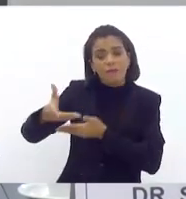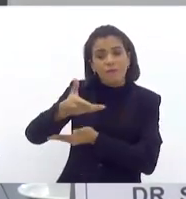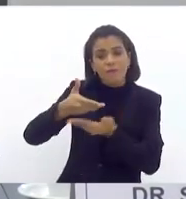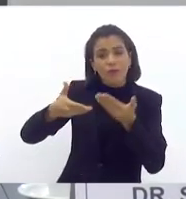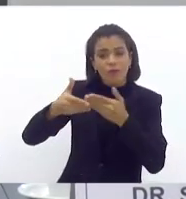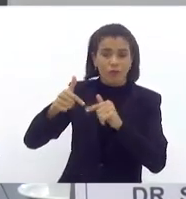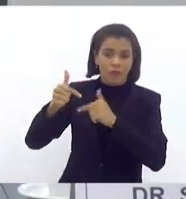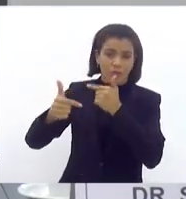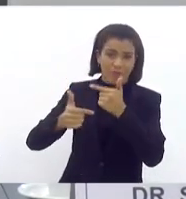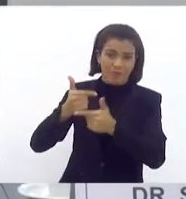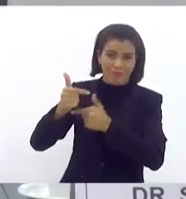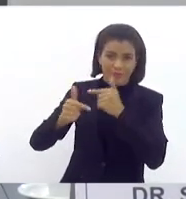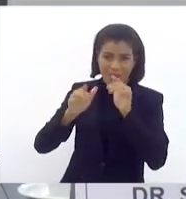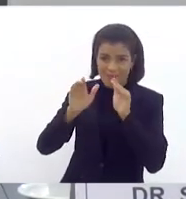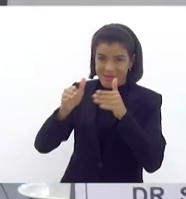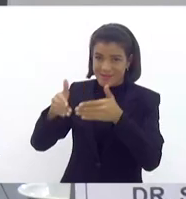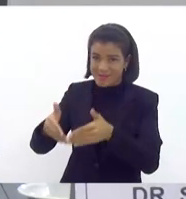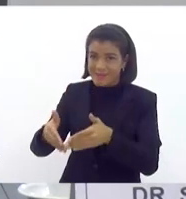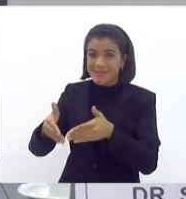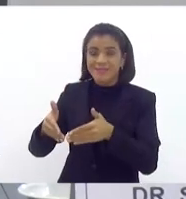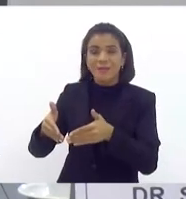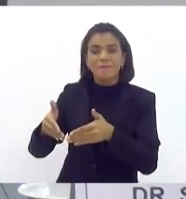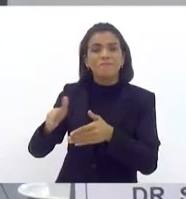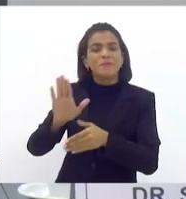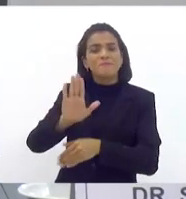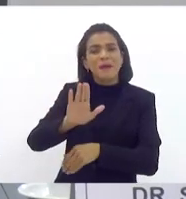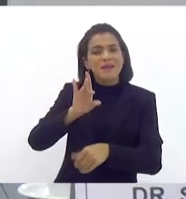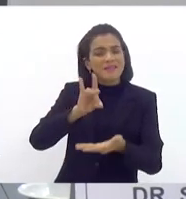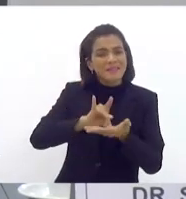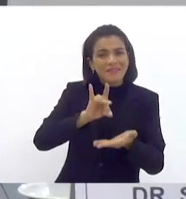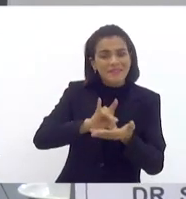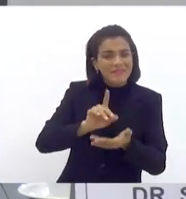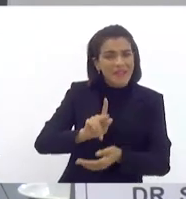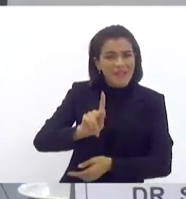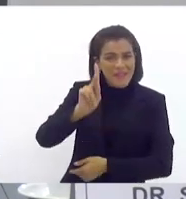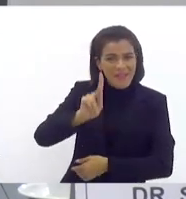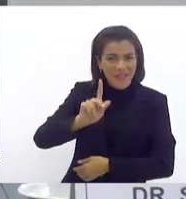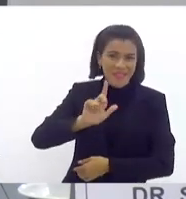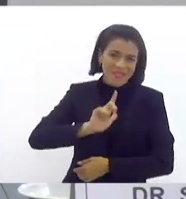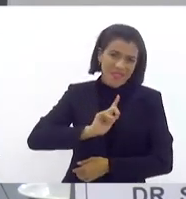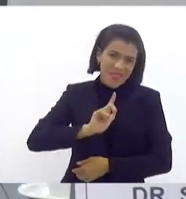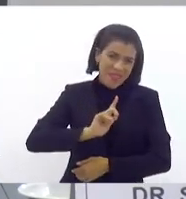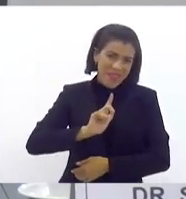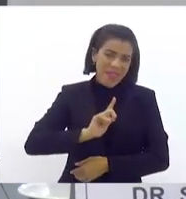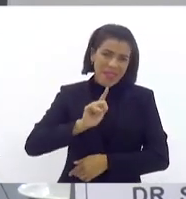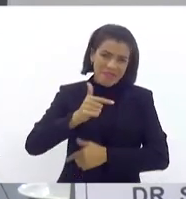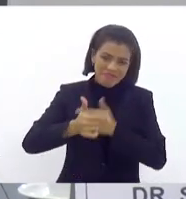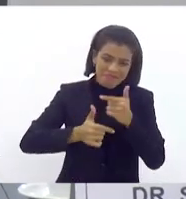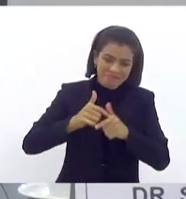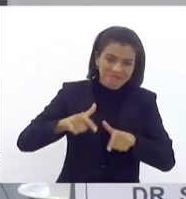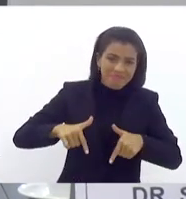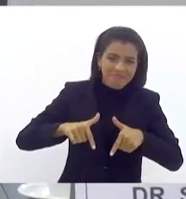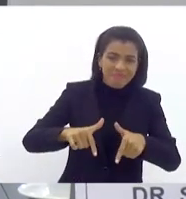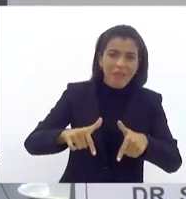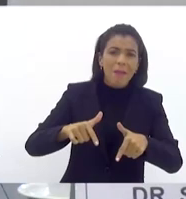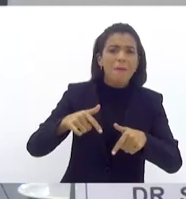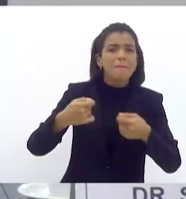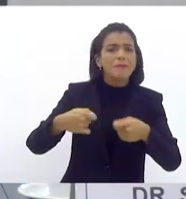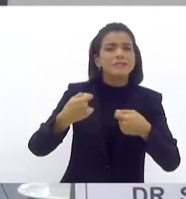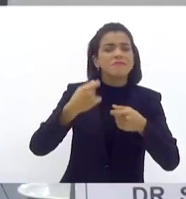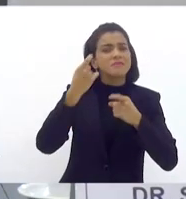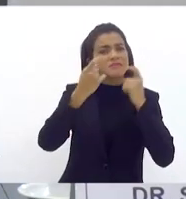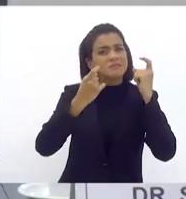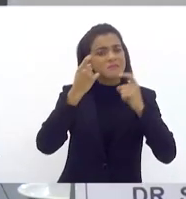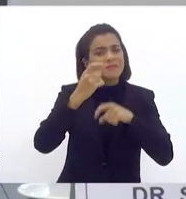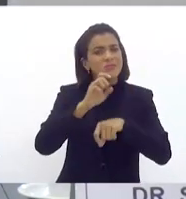operação. E, na verdade, a Petrobras, embora tenha legitimidade de fazê-lo, deveria se preocupar, porque o